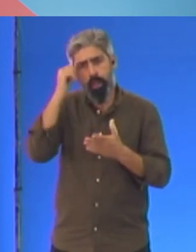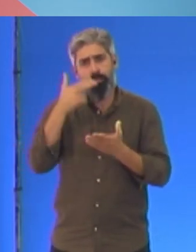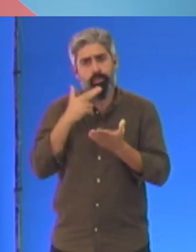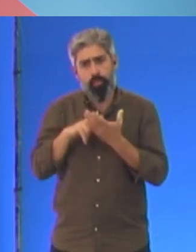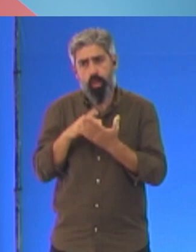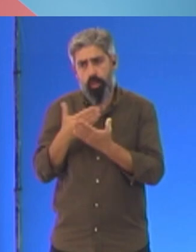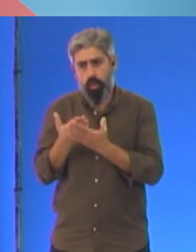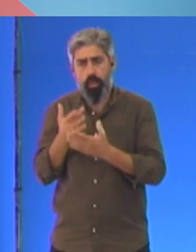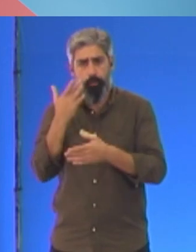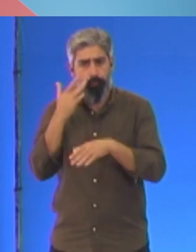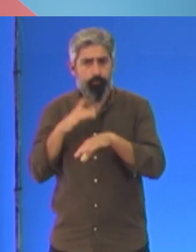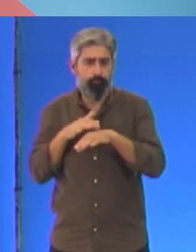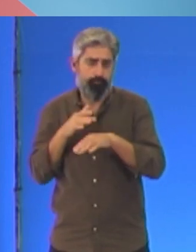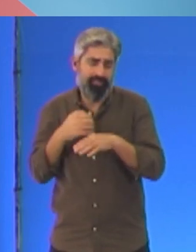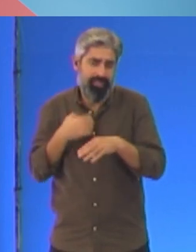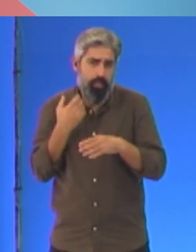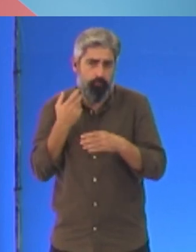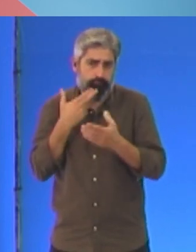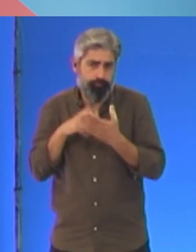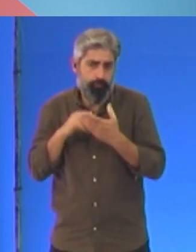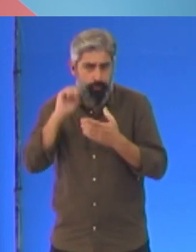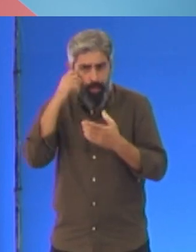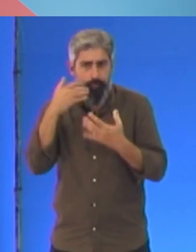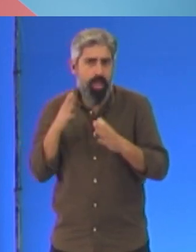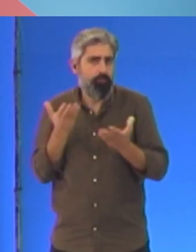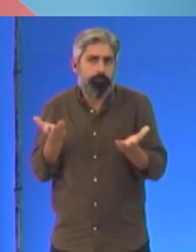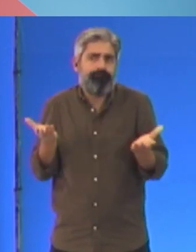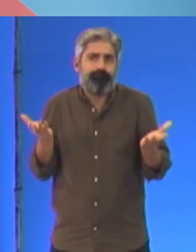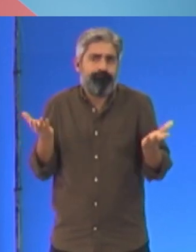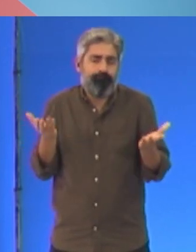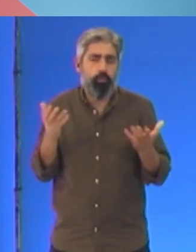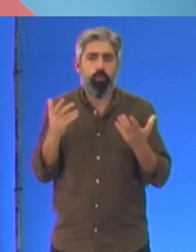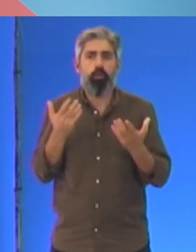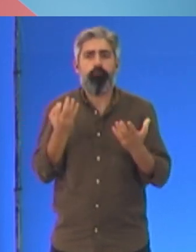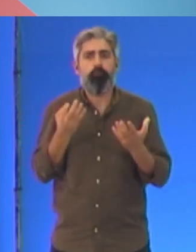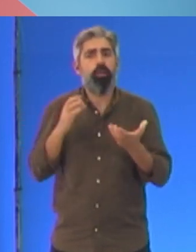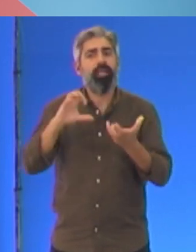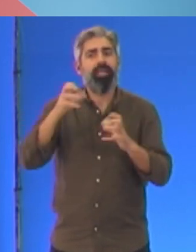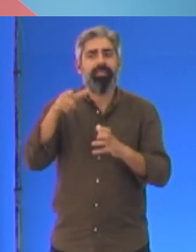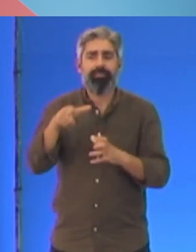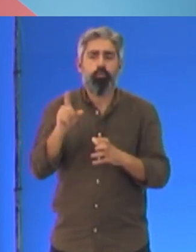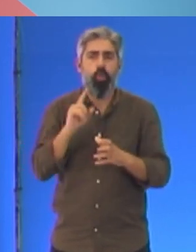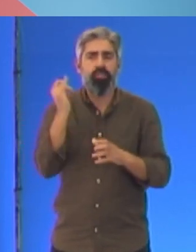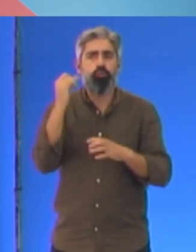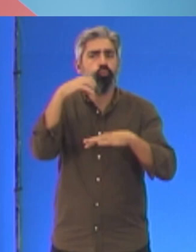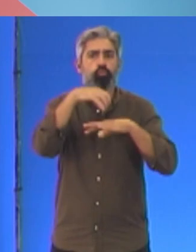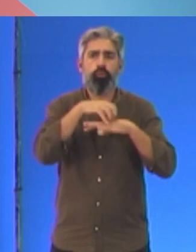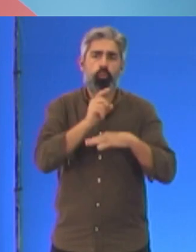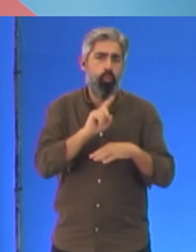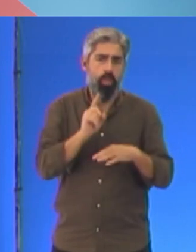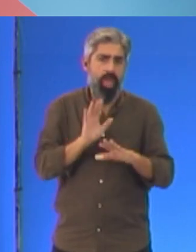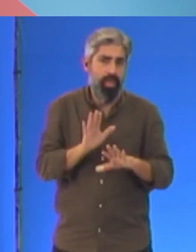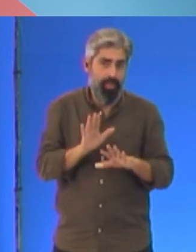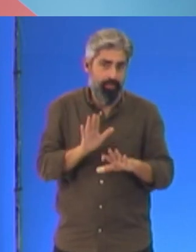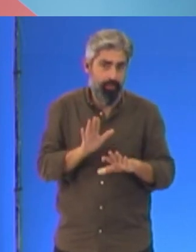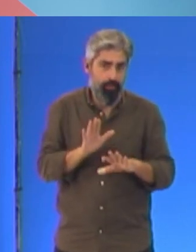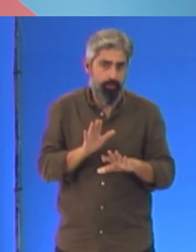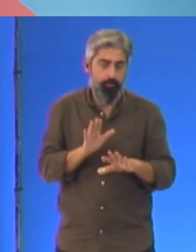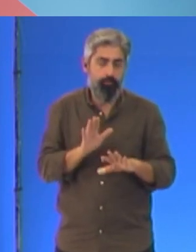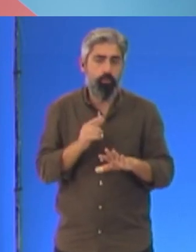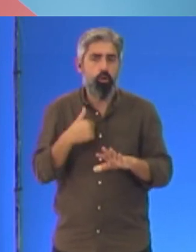diretas na pele de facto a crise que vivemos Não é institucional não é ainda institucional